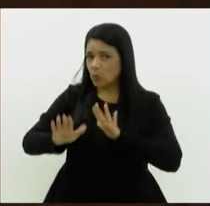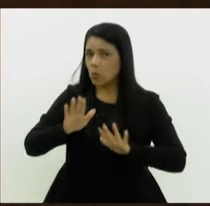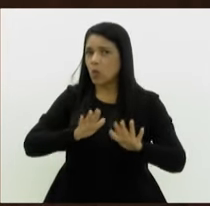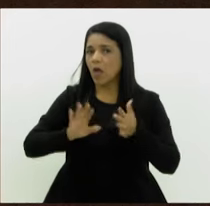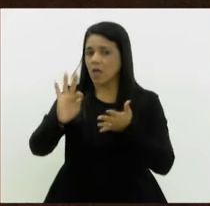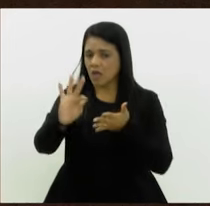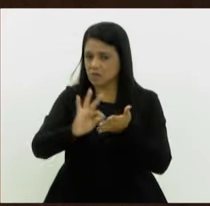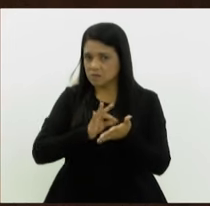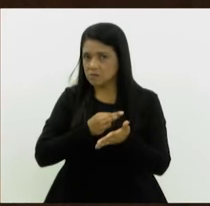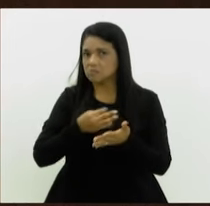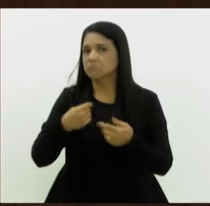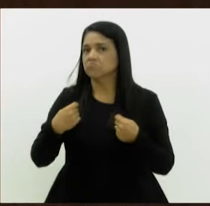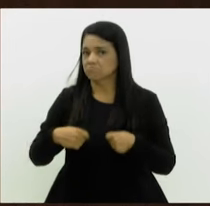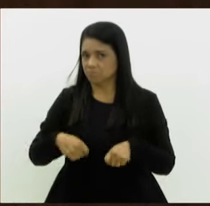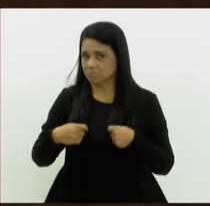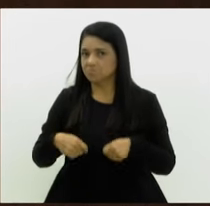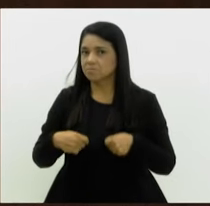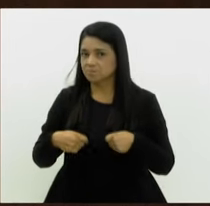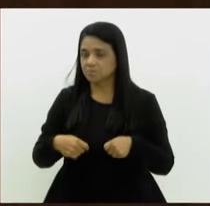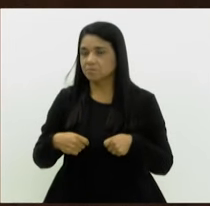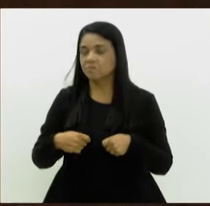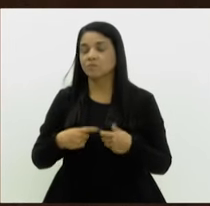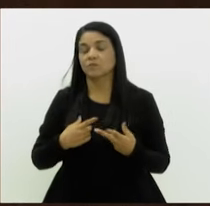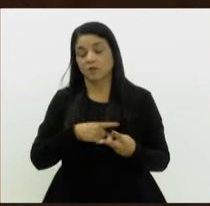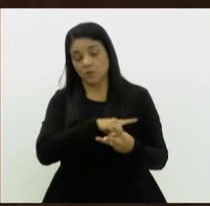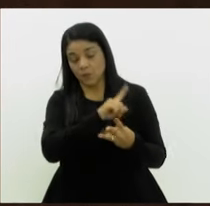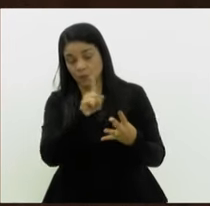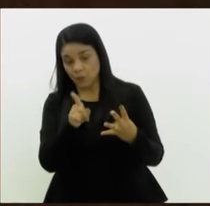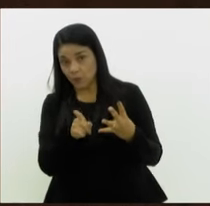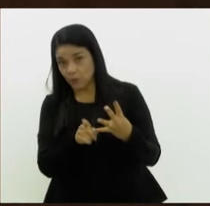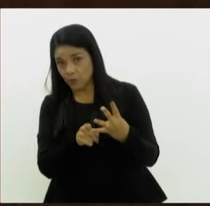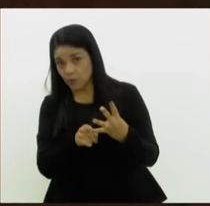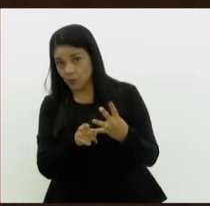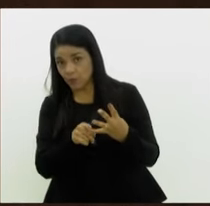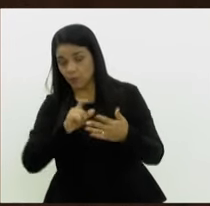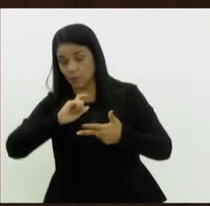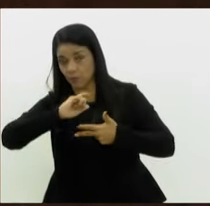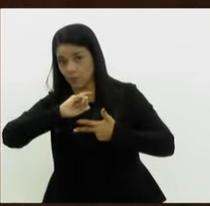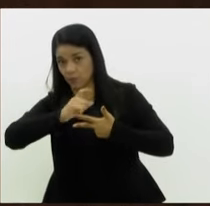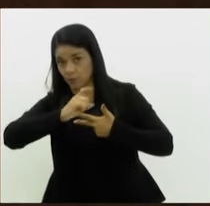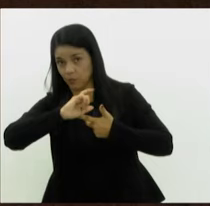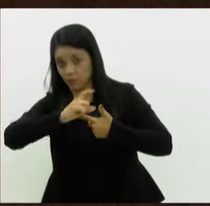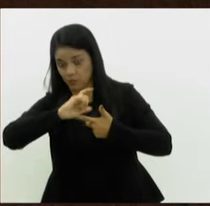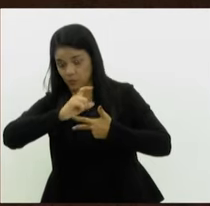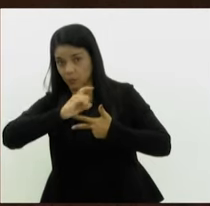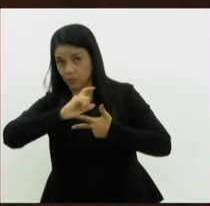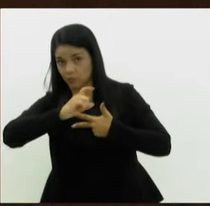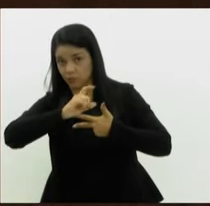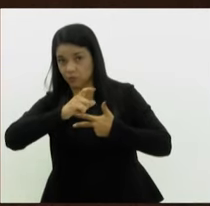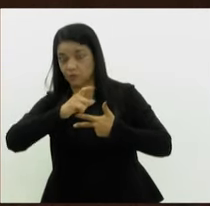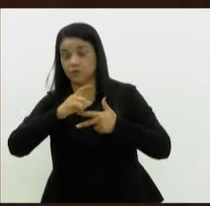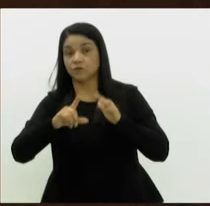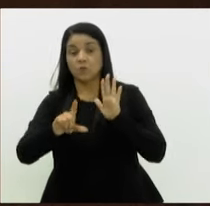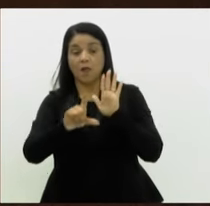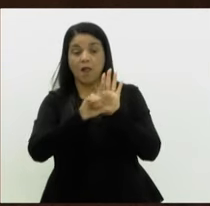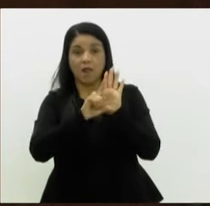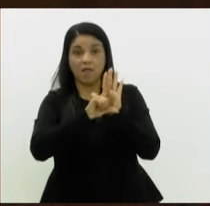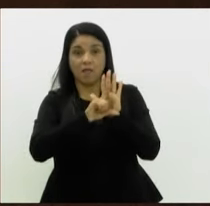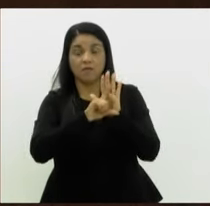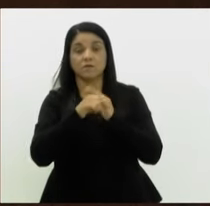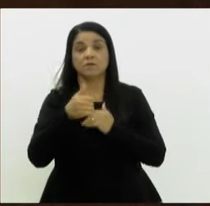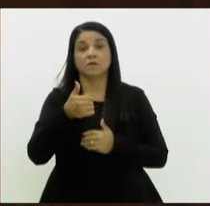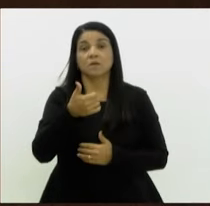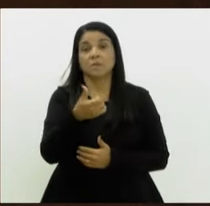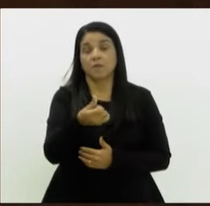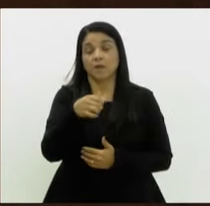assinando aqui. E, por último, é a questão do Executivo se valer de uma lei anterior, que é a 6901